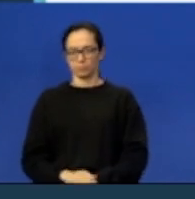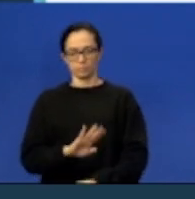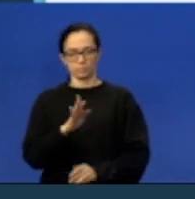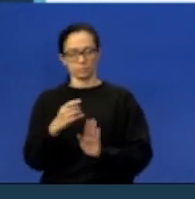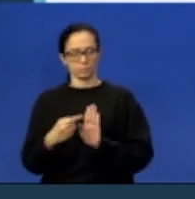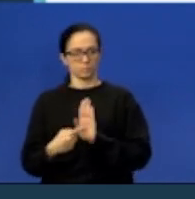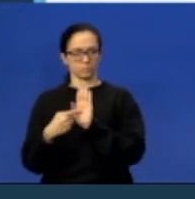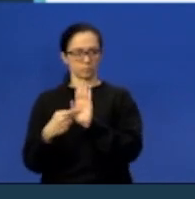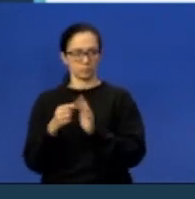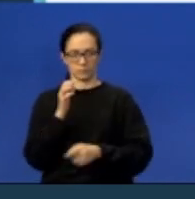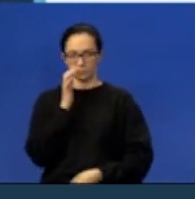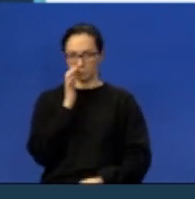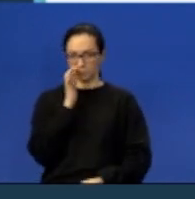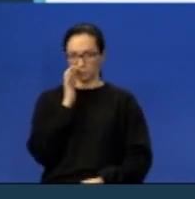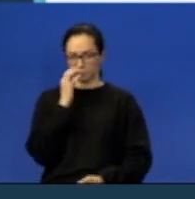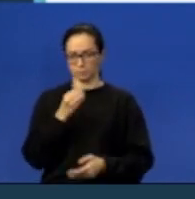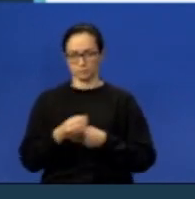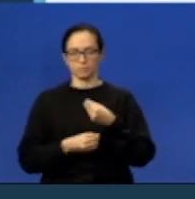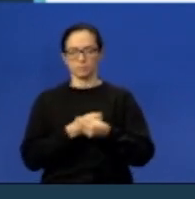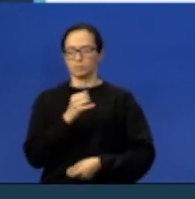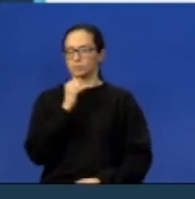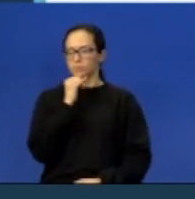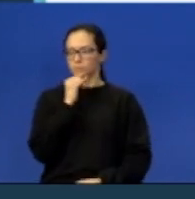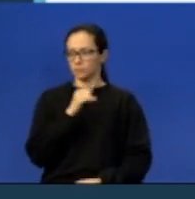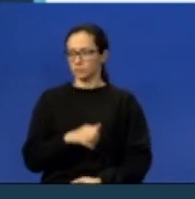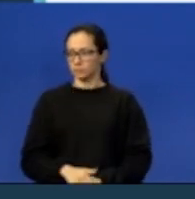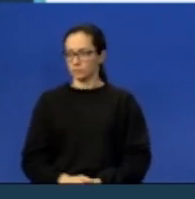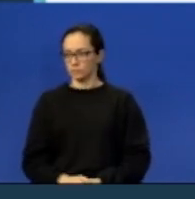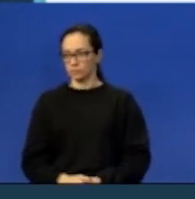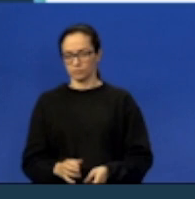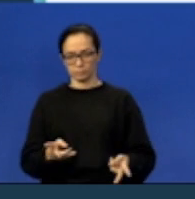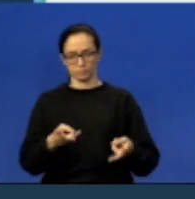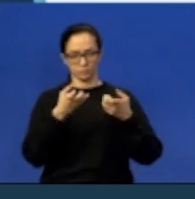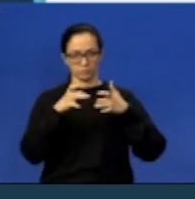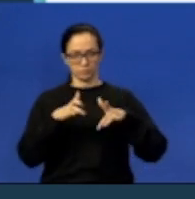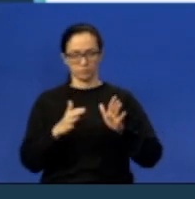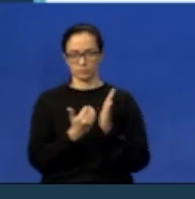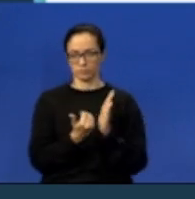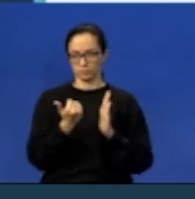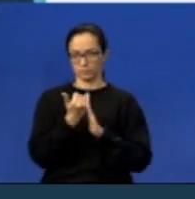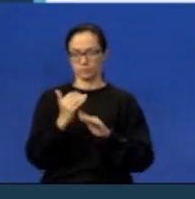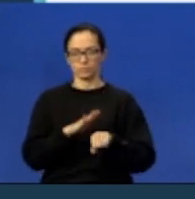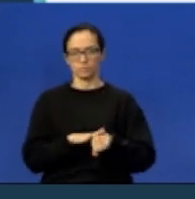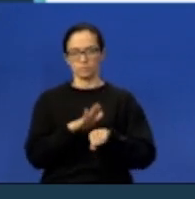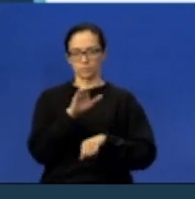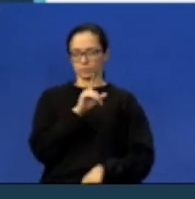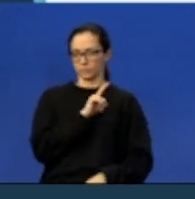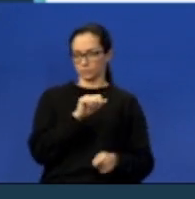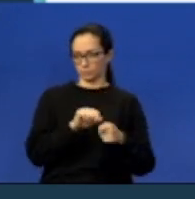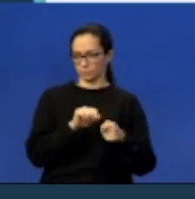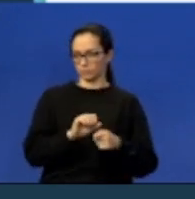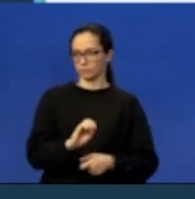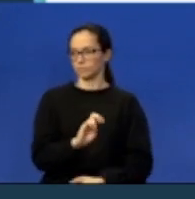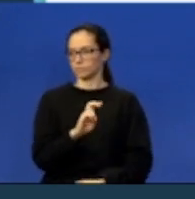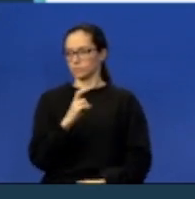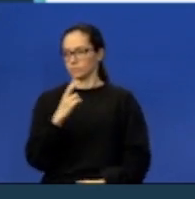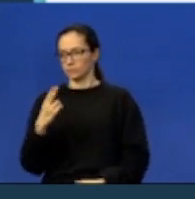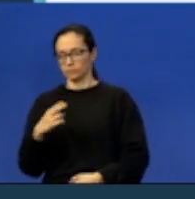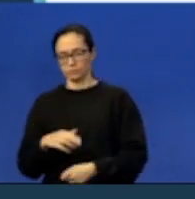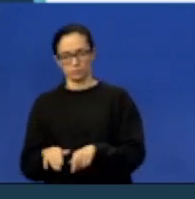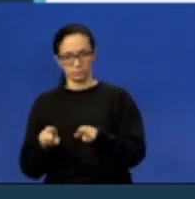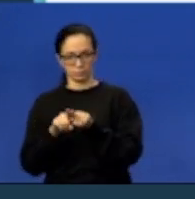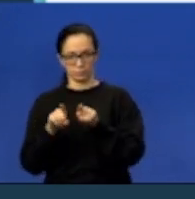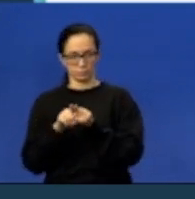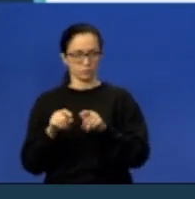respeito por exemplo, a uma despolarização aumentada do átrio ou também a uma